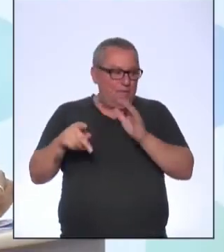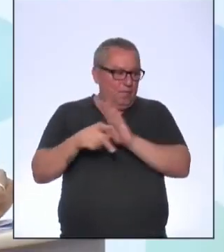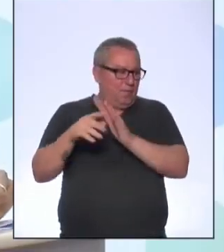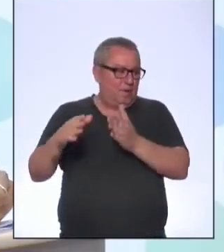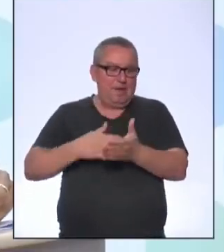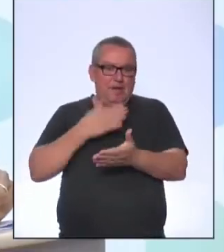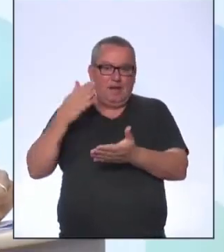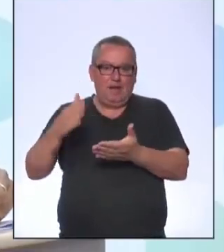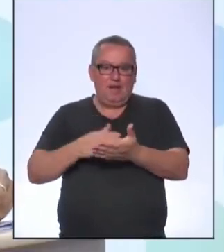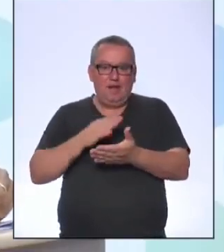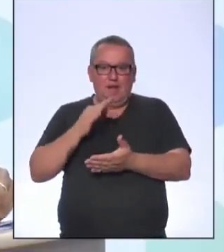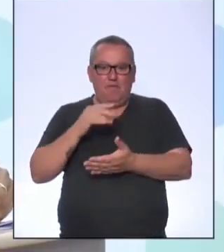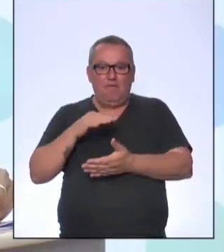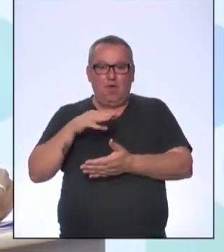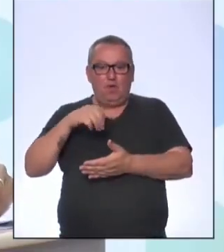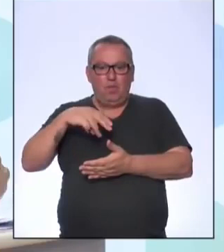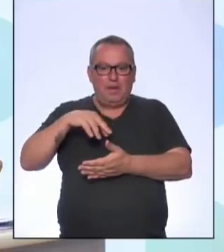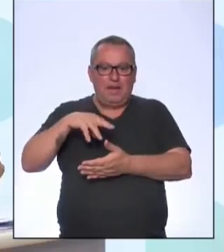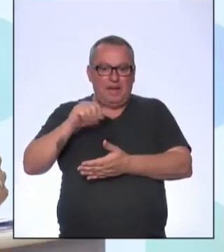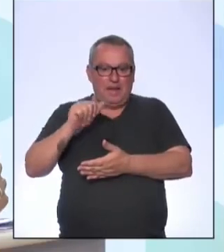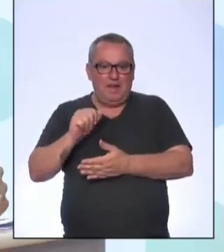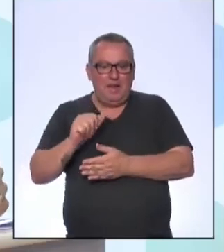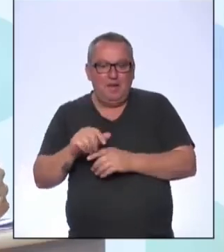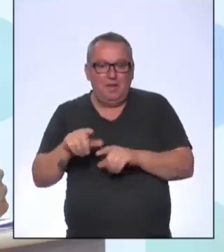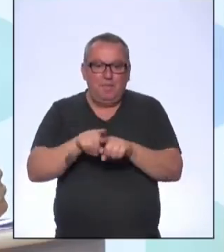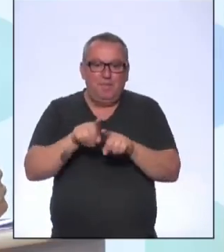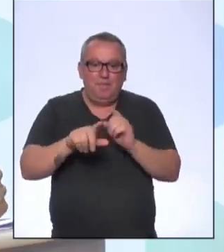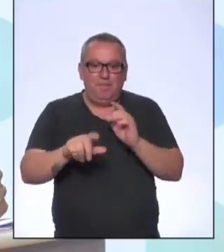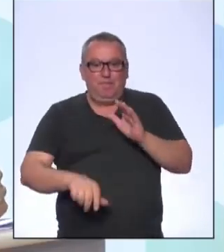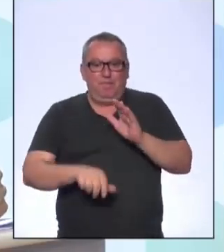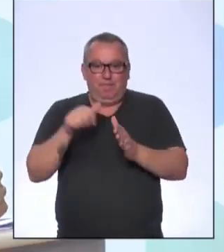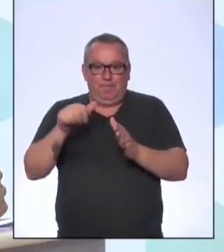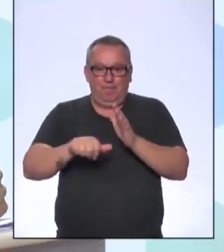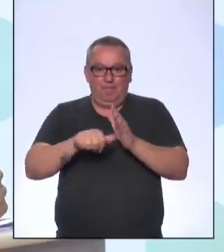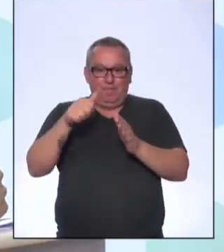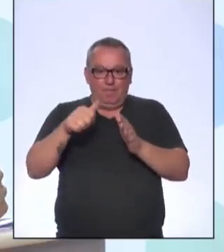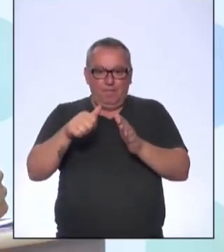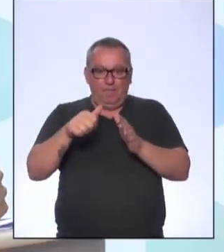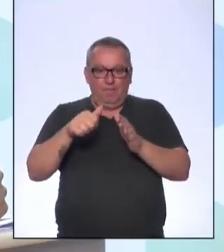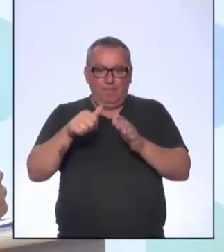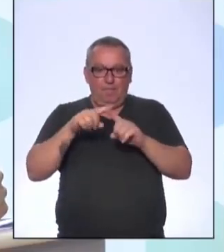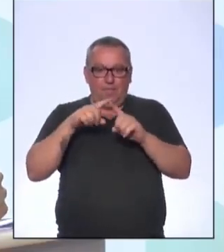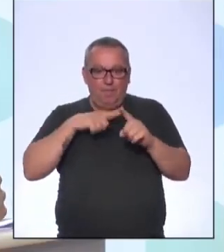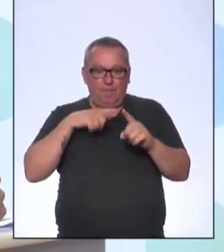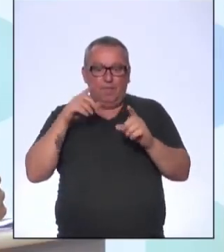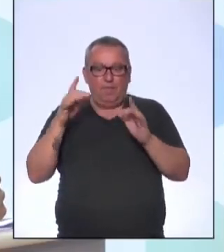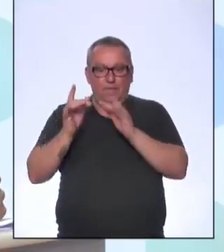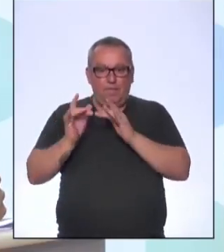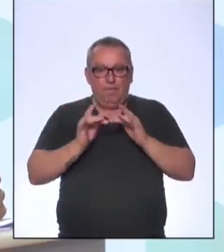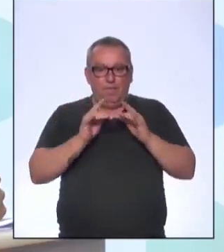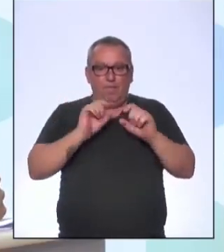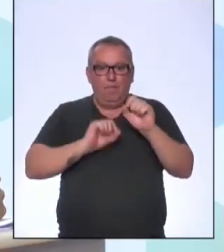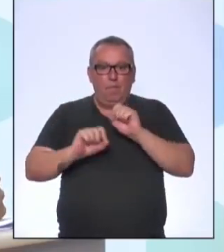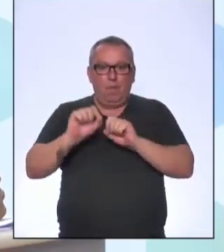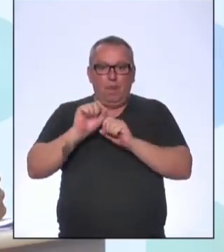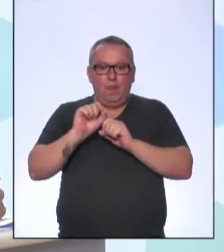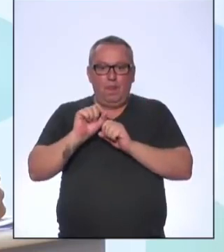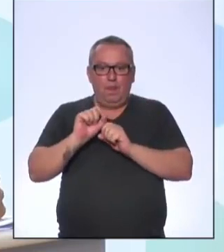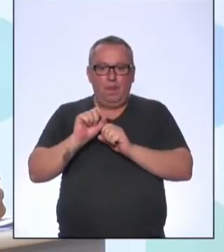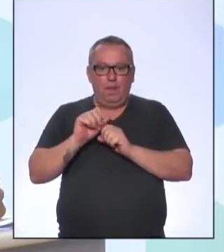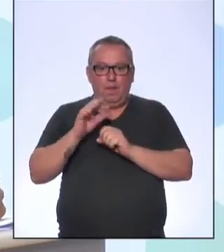revista Fotomatéria, né? Então, a primeira seção que entraremos em contato é a seção de